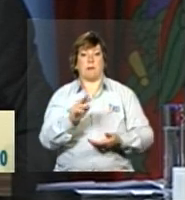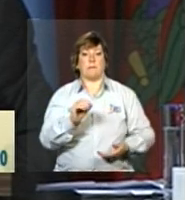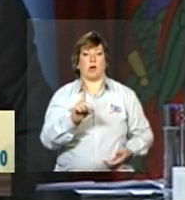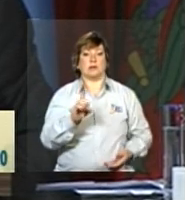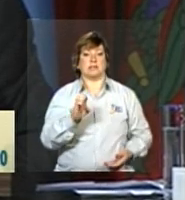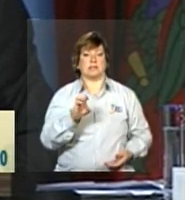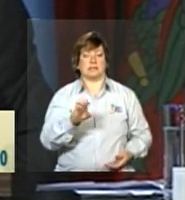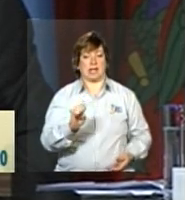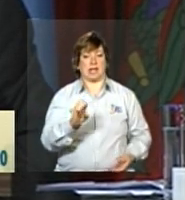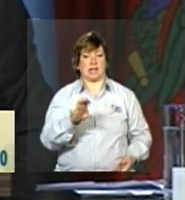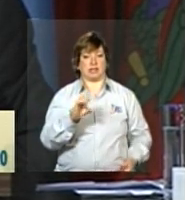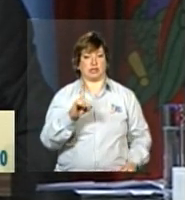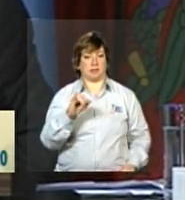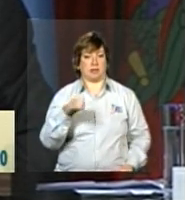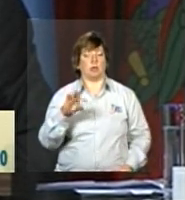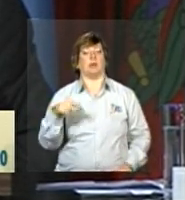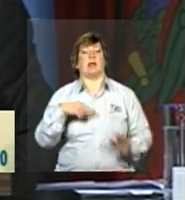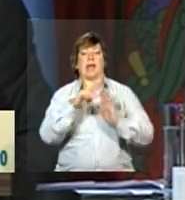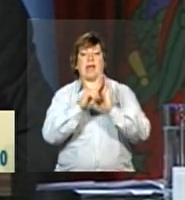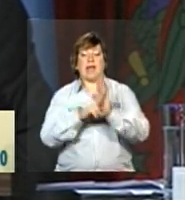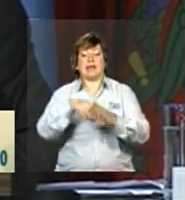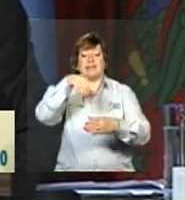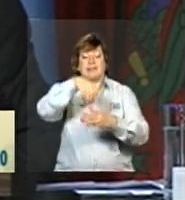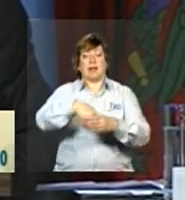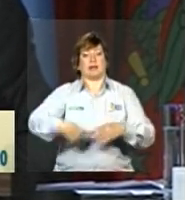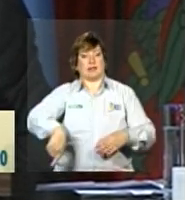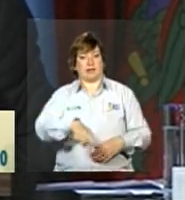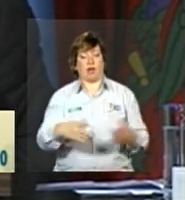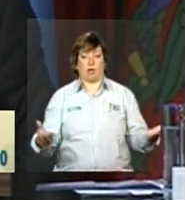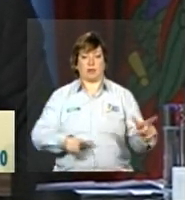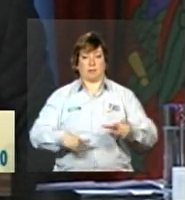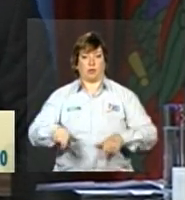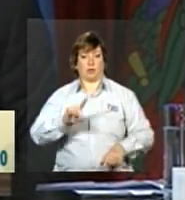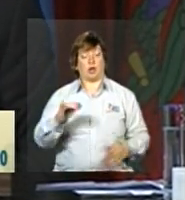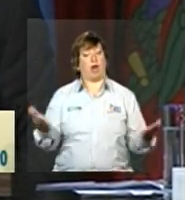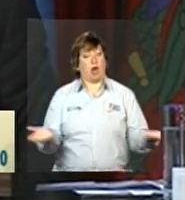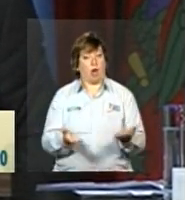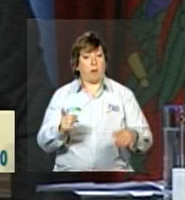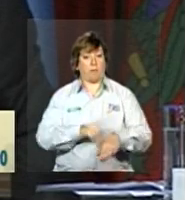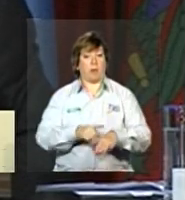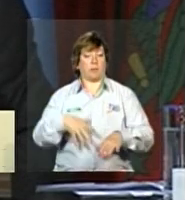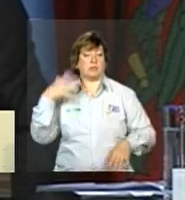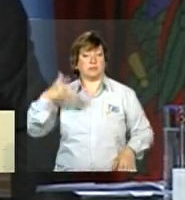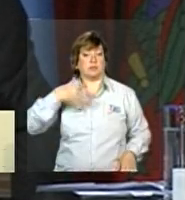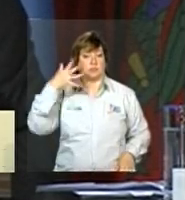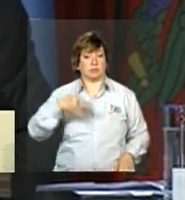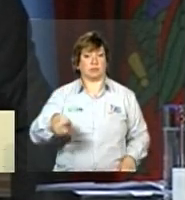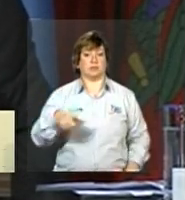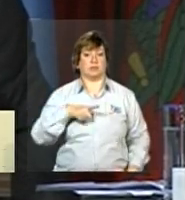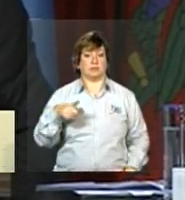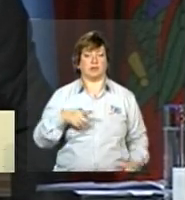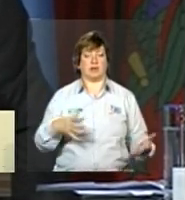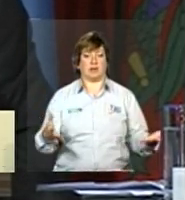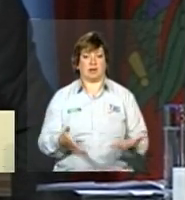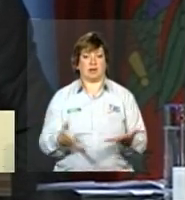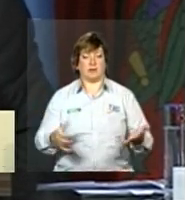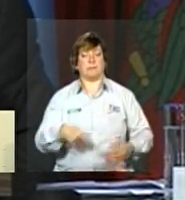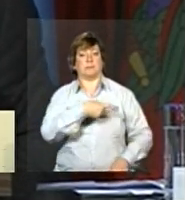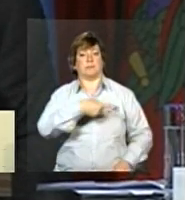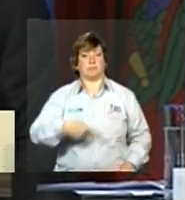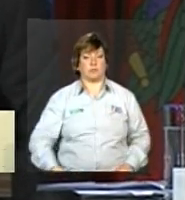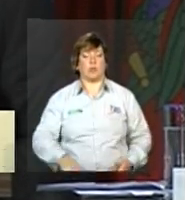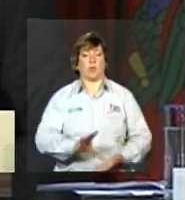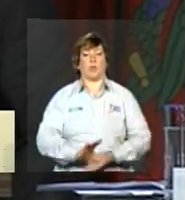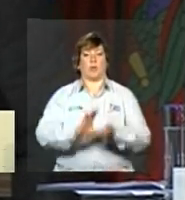regras internas para o trabalho do dia. Nesse momento, vamos ouvir a declaração do senhor Milos Kotarek, presidente